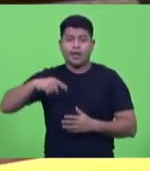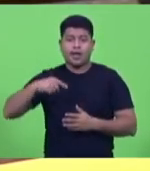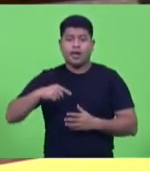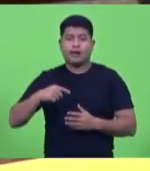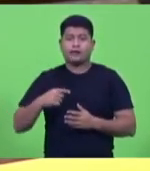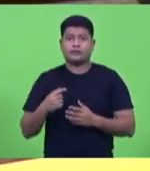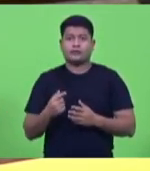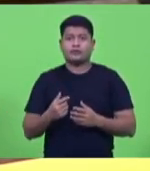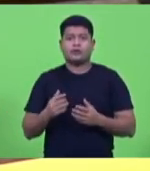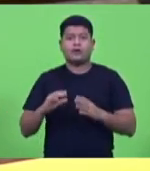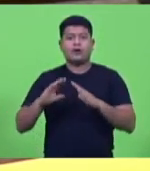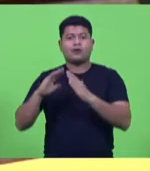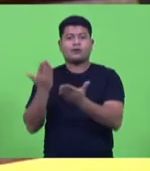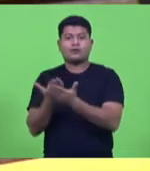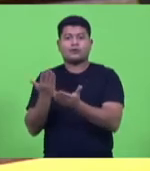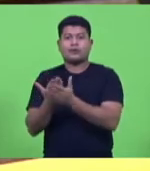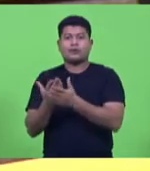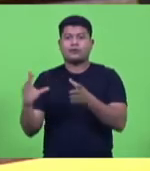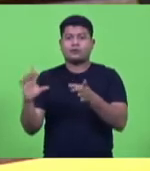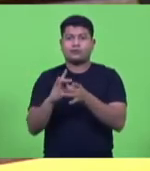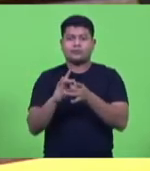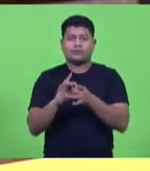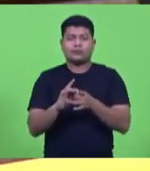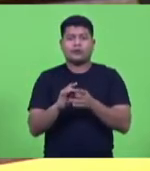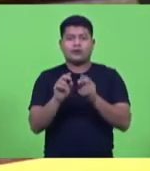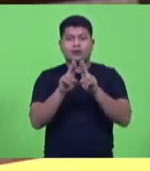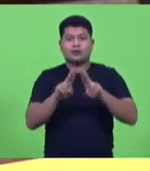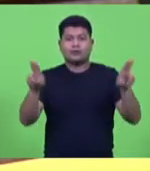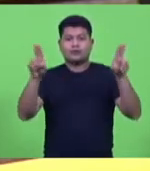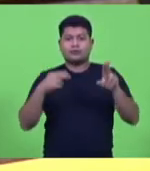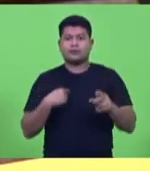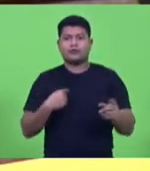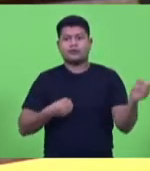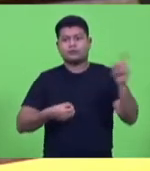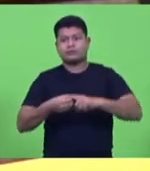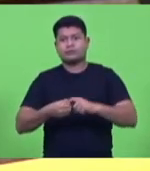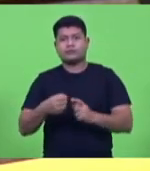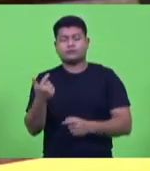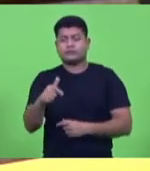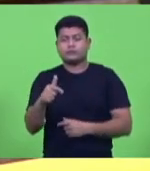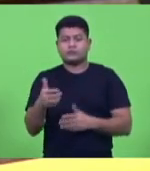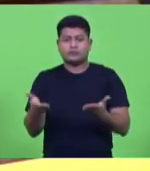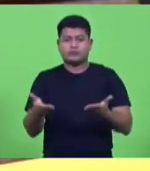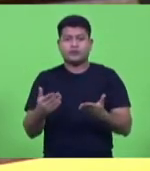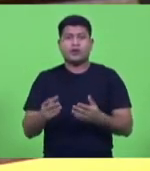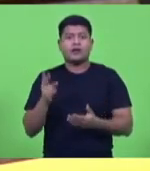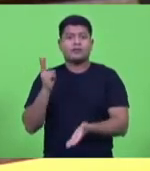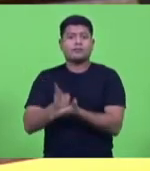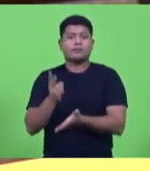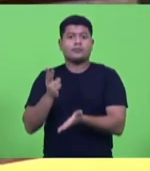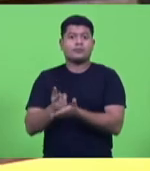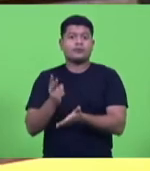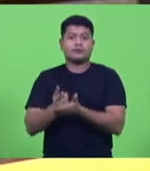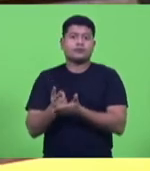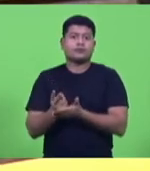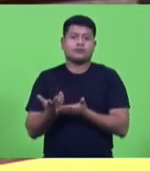aplicação hoje é o único colégio em Florianópolis que não voltou. É o único colégio que mantém criança fora de sala de aula. Eu gostaria